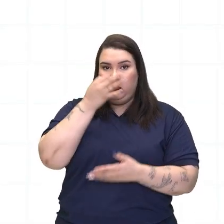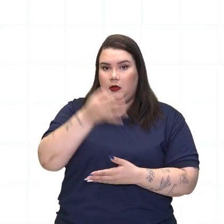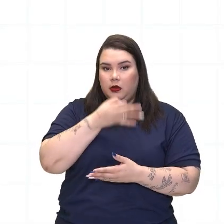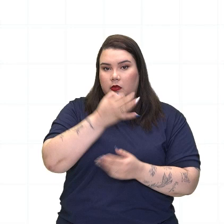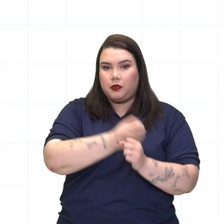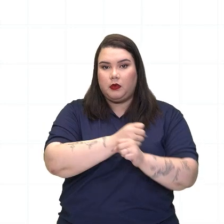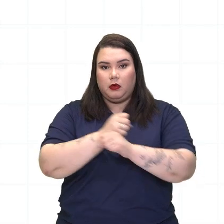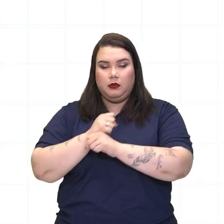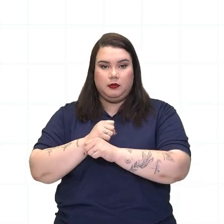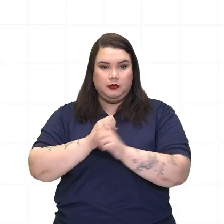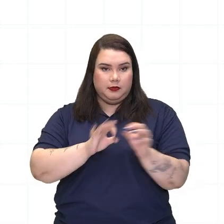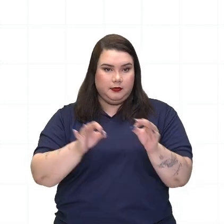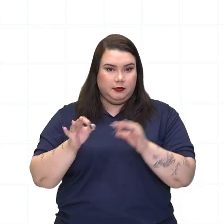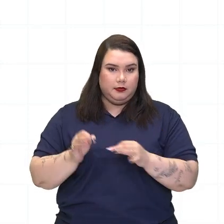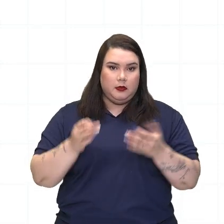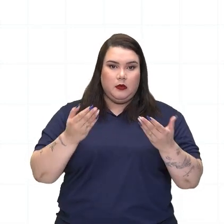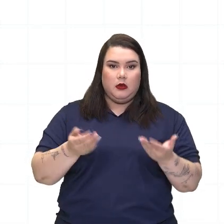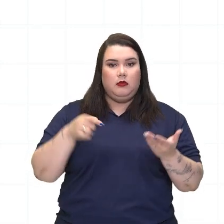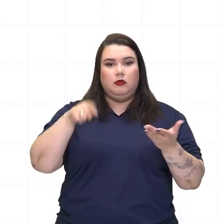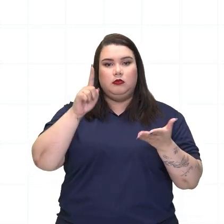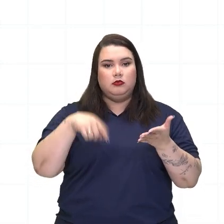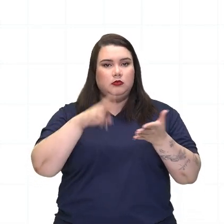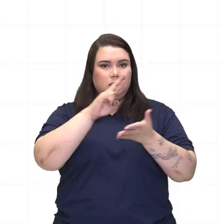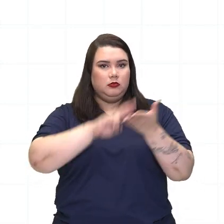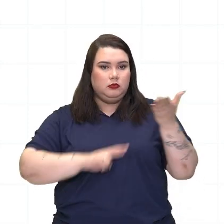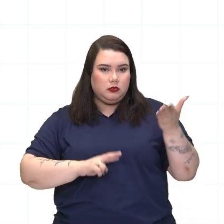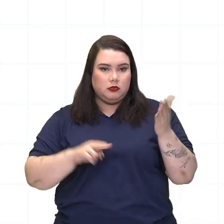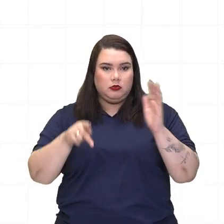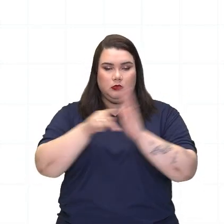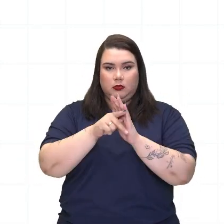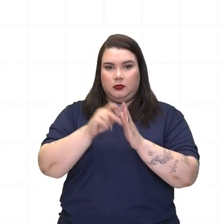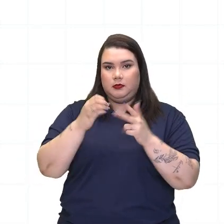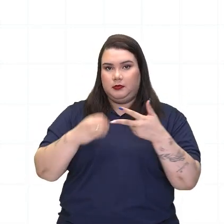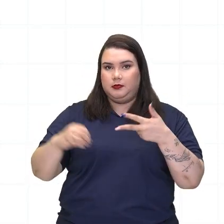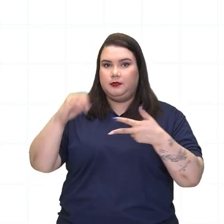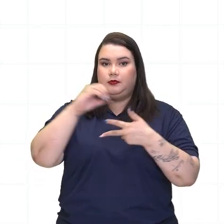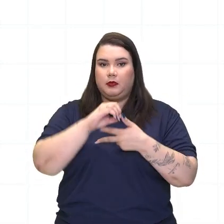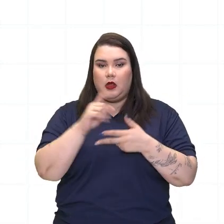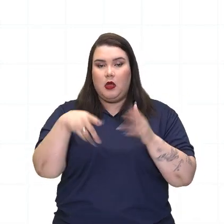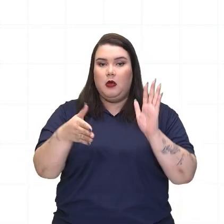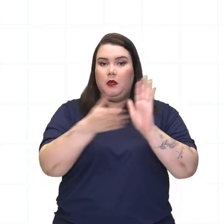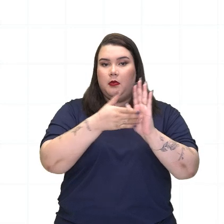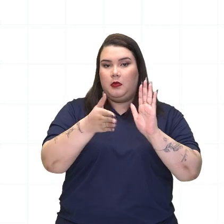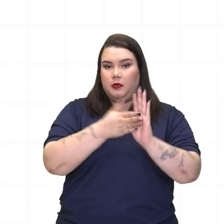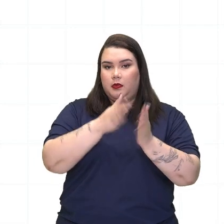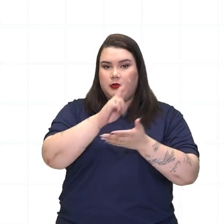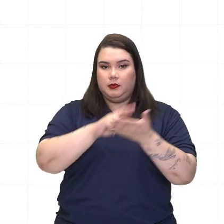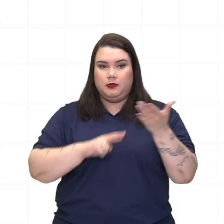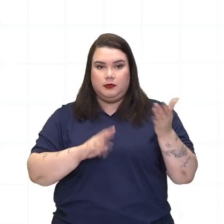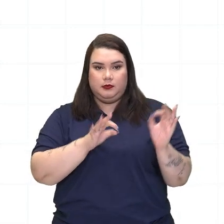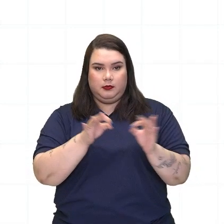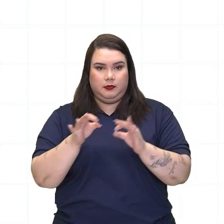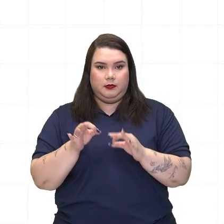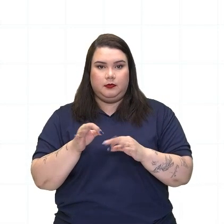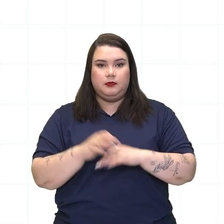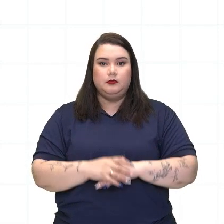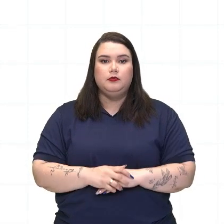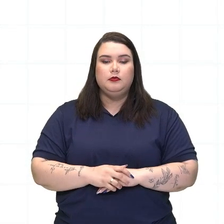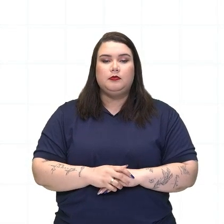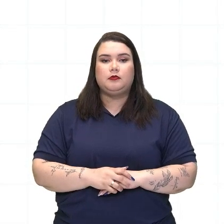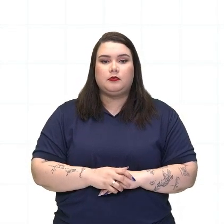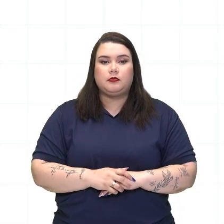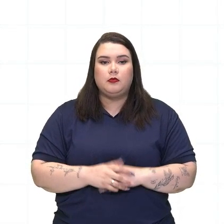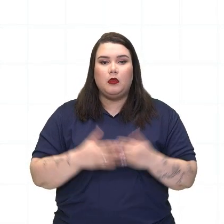Então, é assim que funciona a redação do Enem, na verdade, a proposta de redação. Eu mostrei para